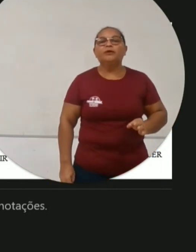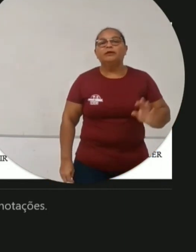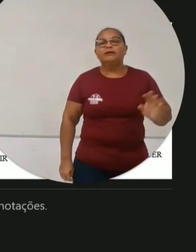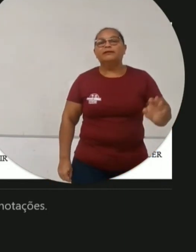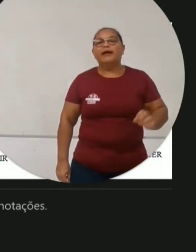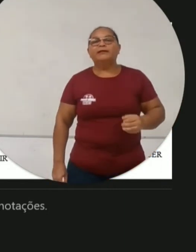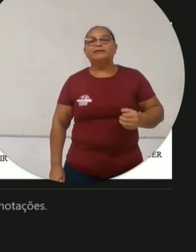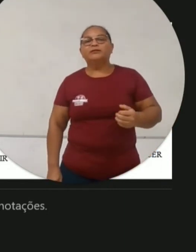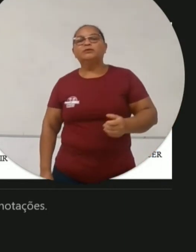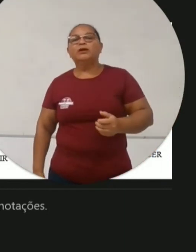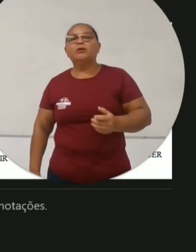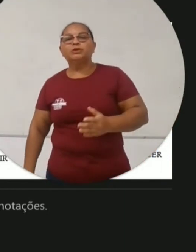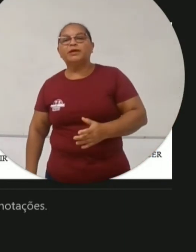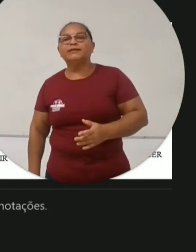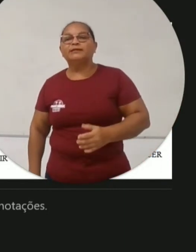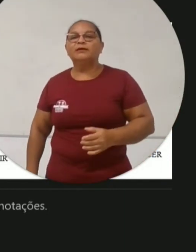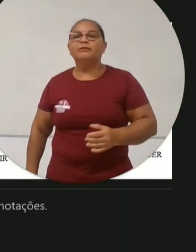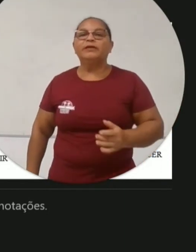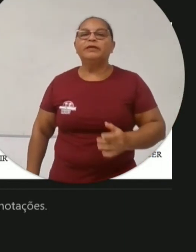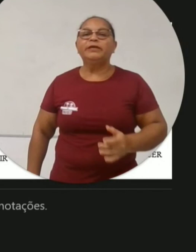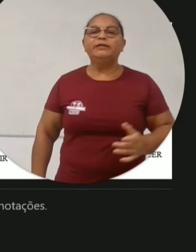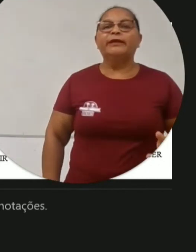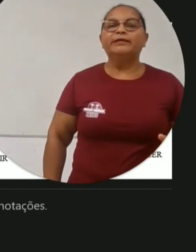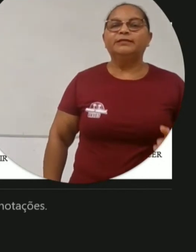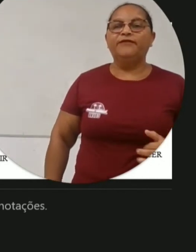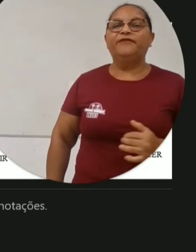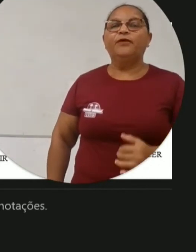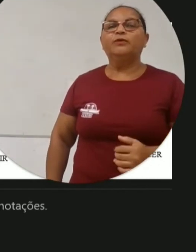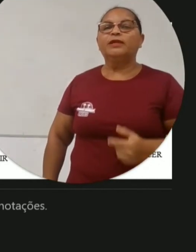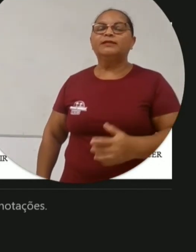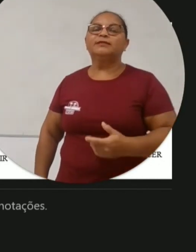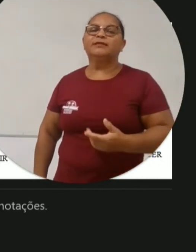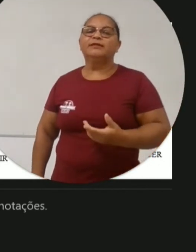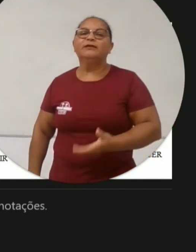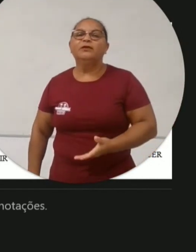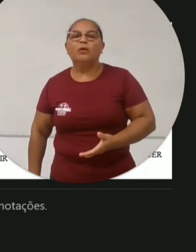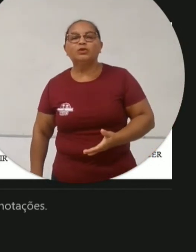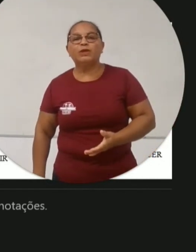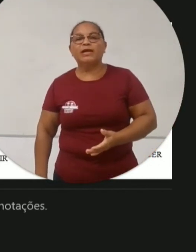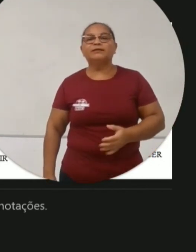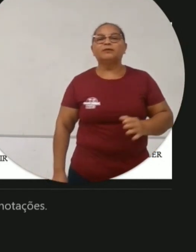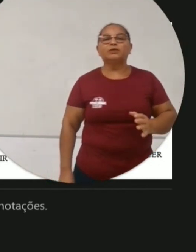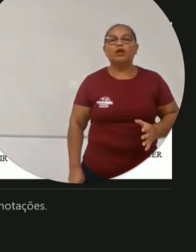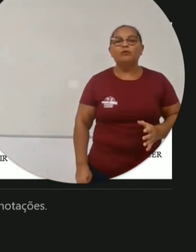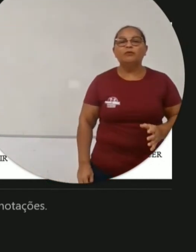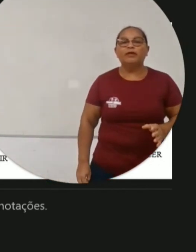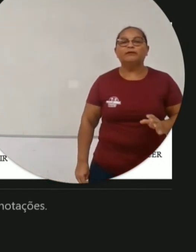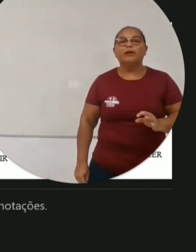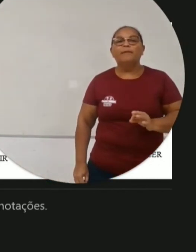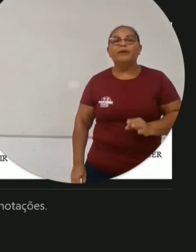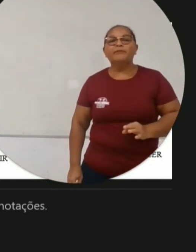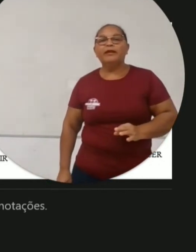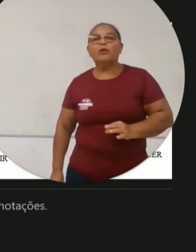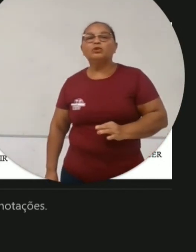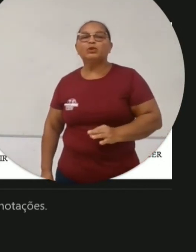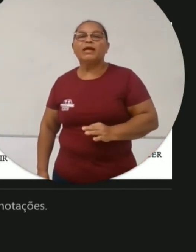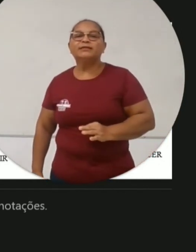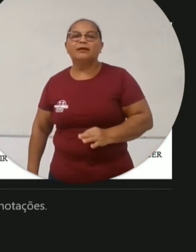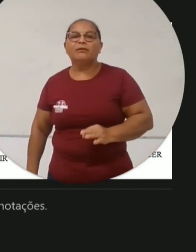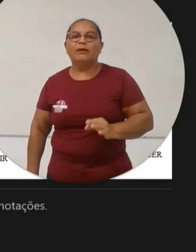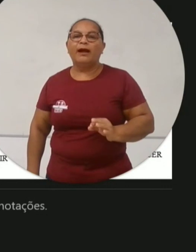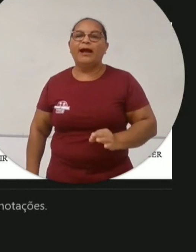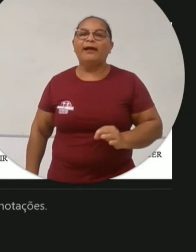segunda conjugação. E 3. Se for da terceira conjugação. Só um momento. Primeira conjugação,